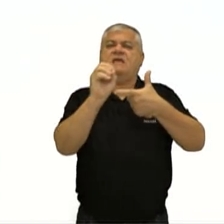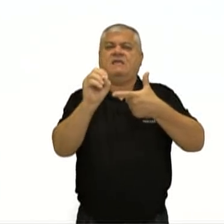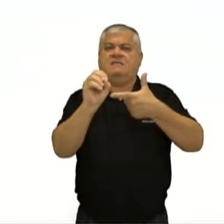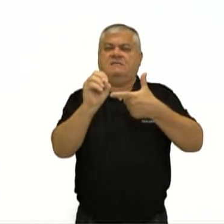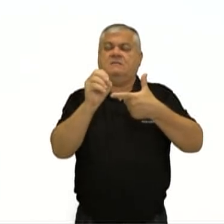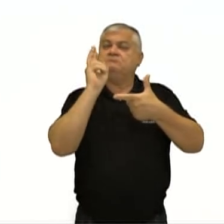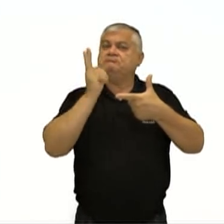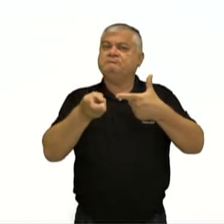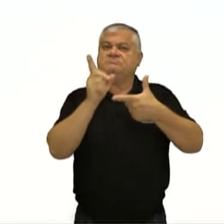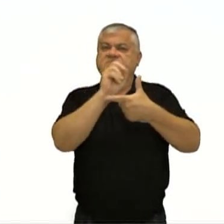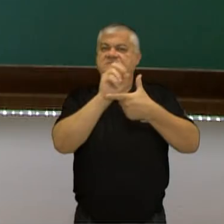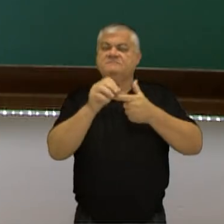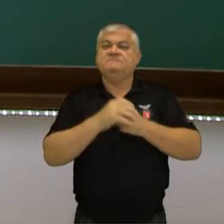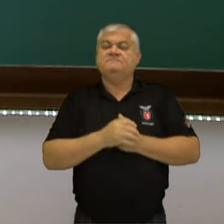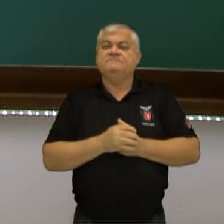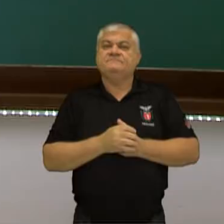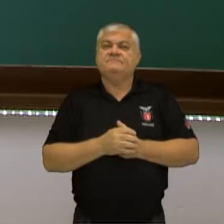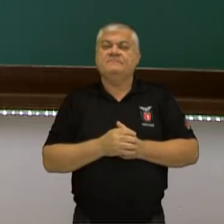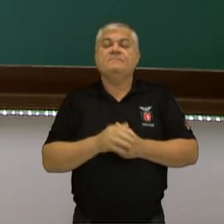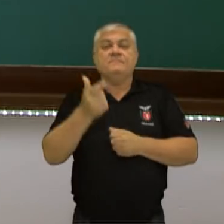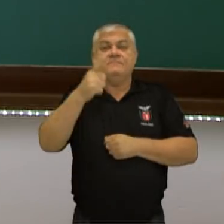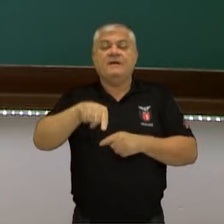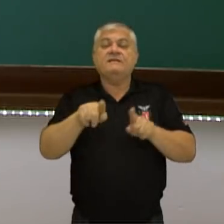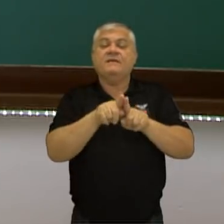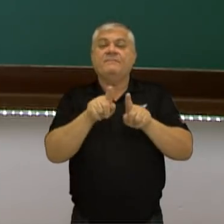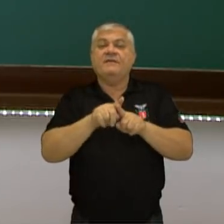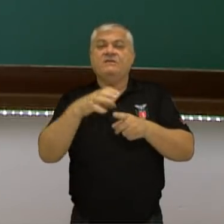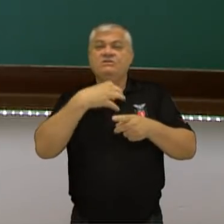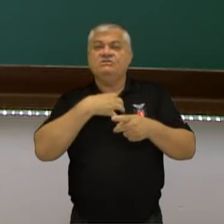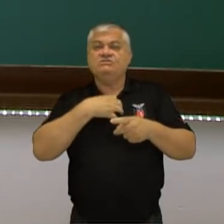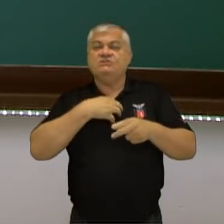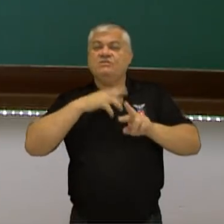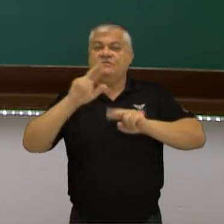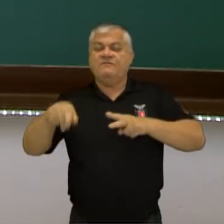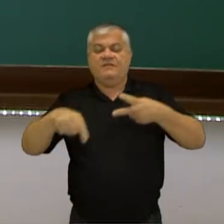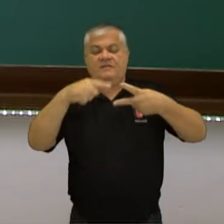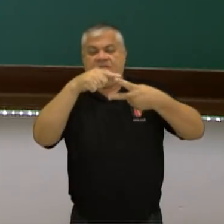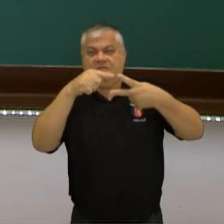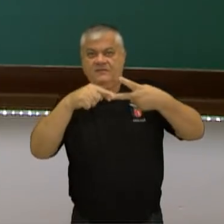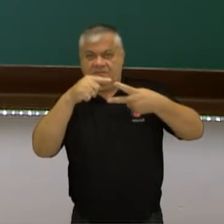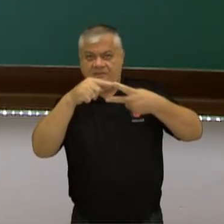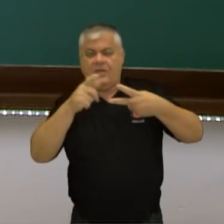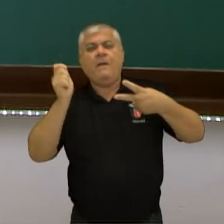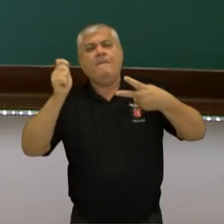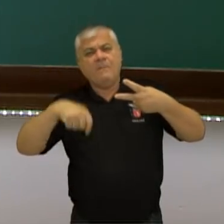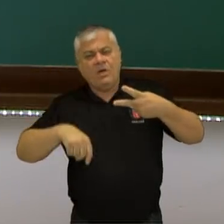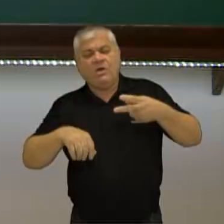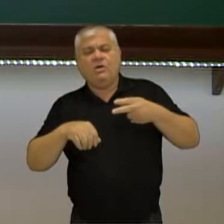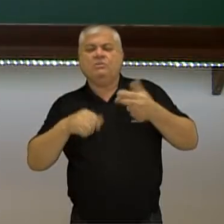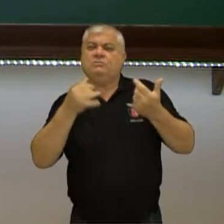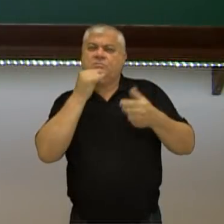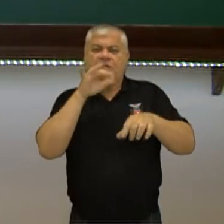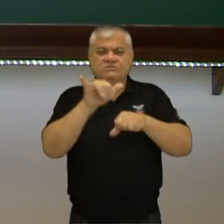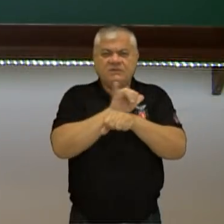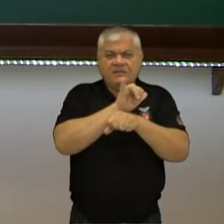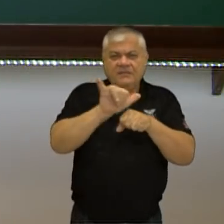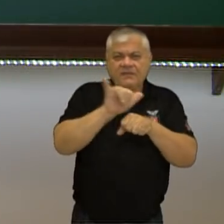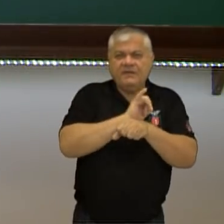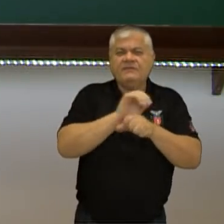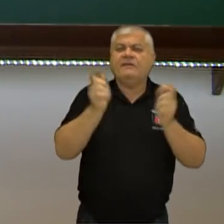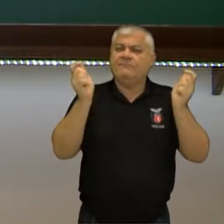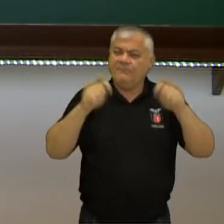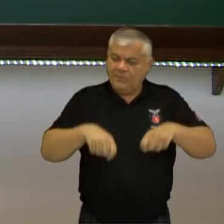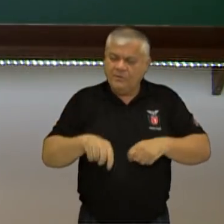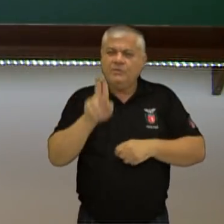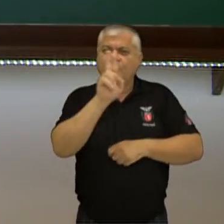Tá? Outra coisa que a gente viu, maneiras diferentes de se calcular a porcentagem. Posso fazer o esqueminha, posso usar a fração de valor,